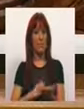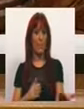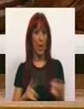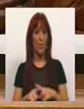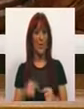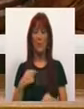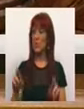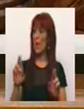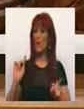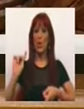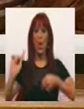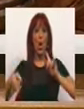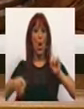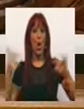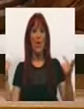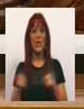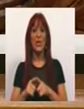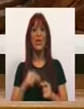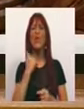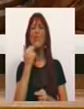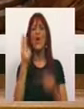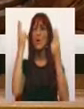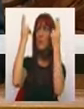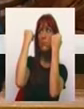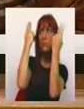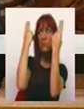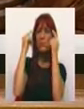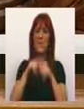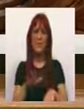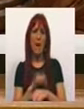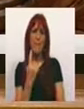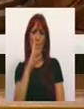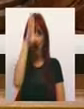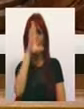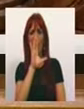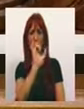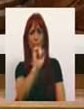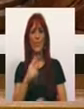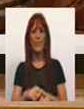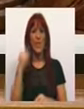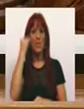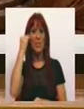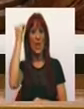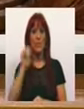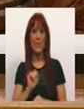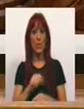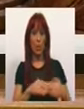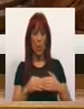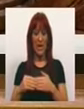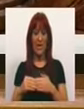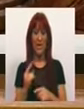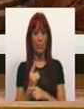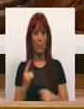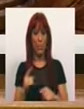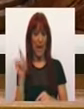escravas que uma que uma voz humilde de um membro do governo especialmente do seu livro porque